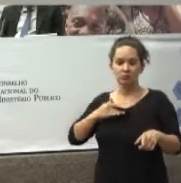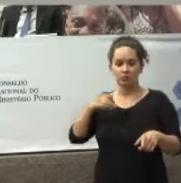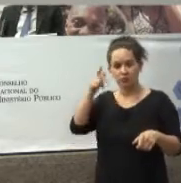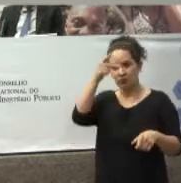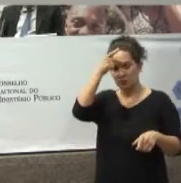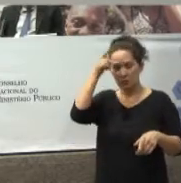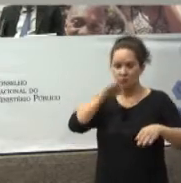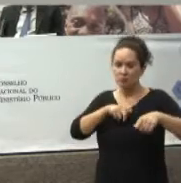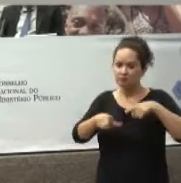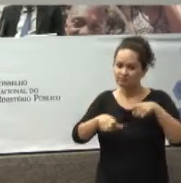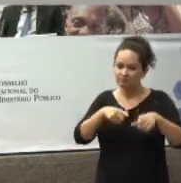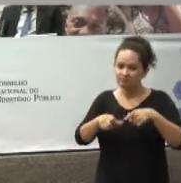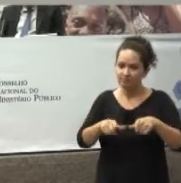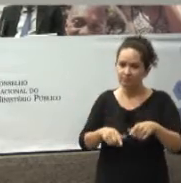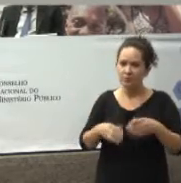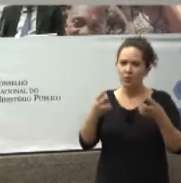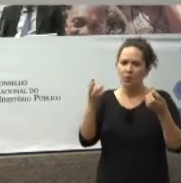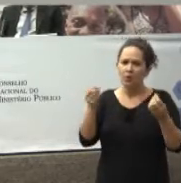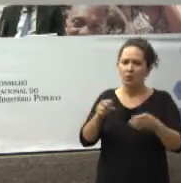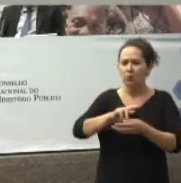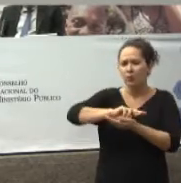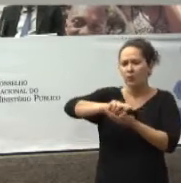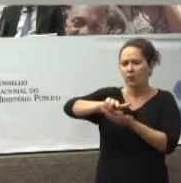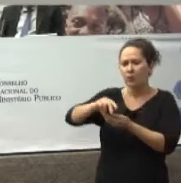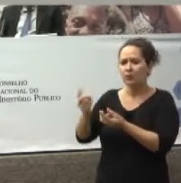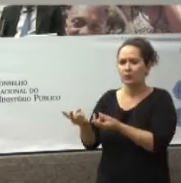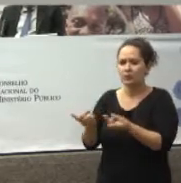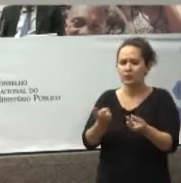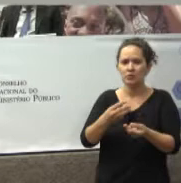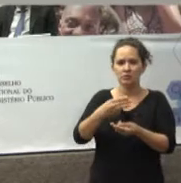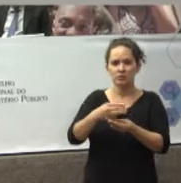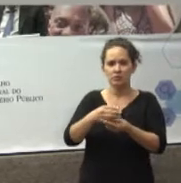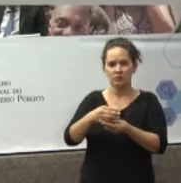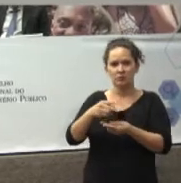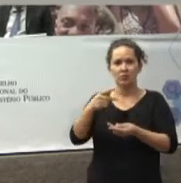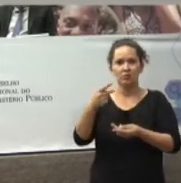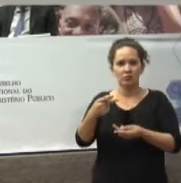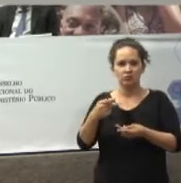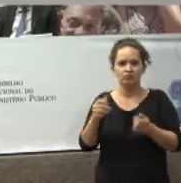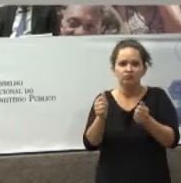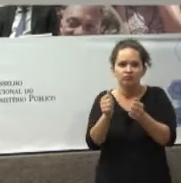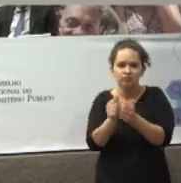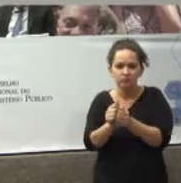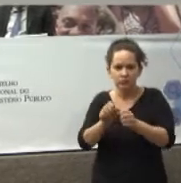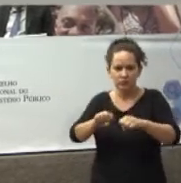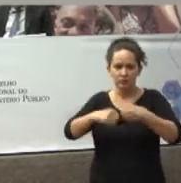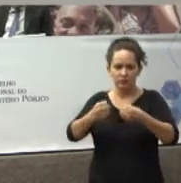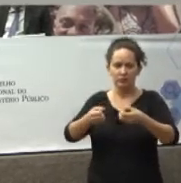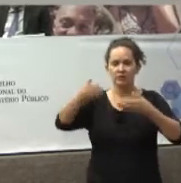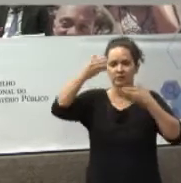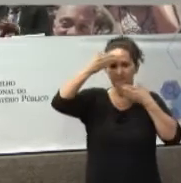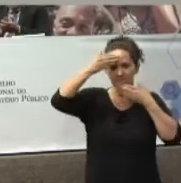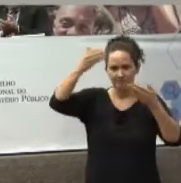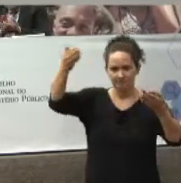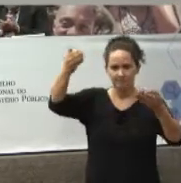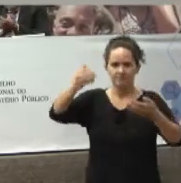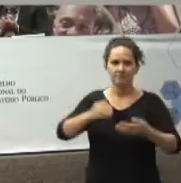diversas agendas que a gente convida aí o ministério público a se somar a esse esforço do controle social obrigado